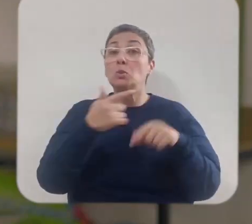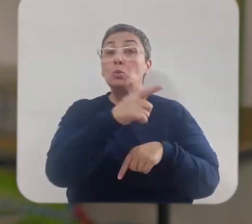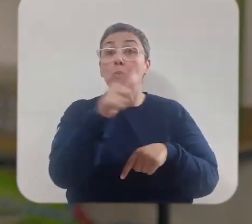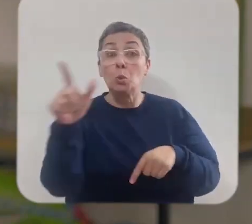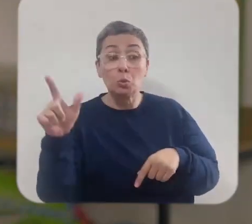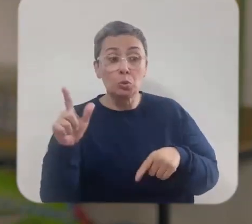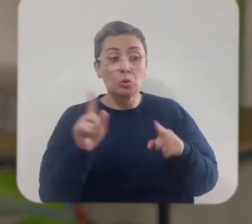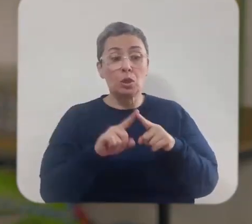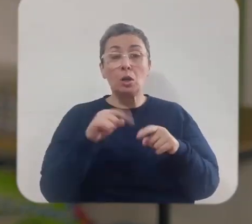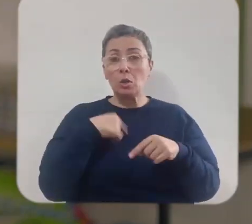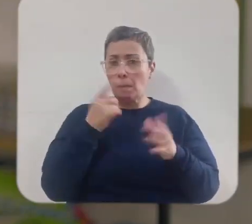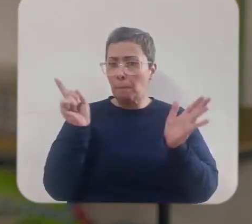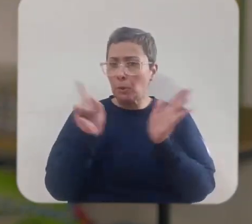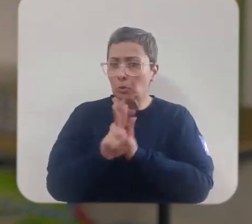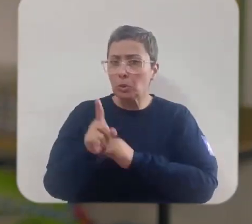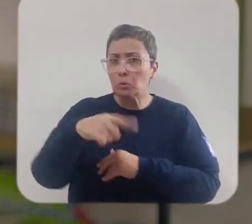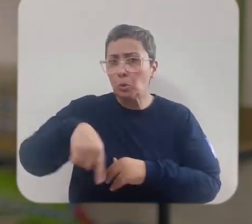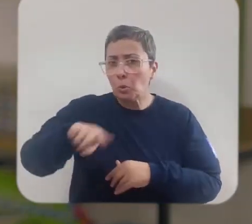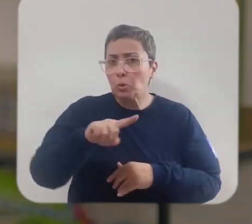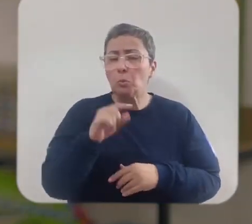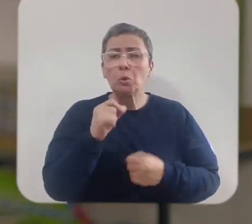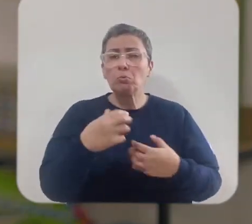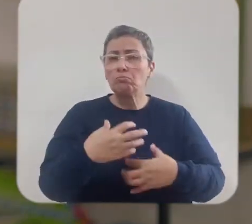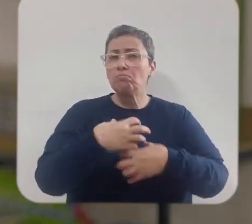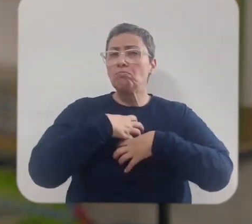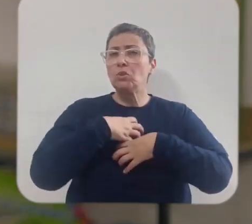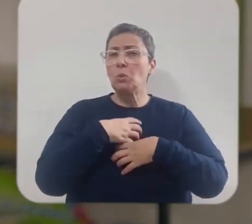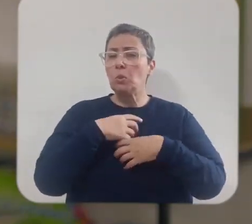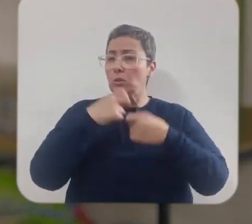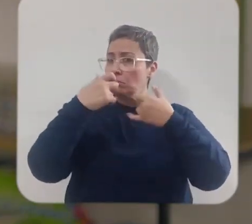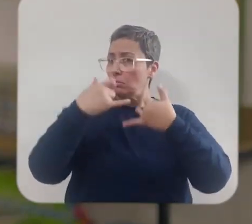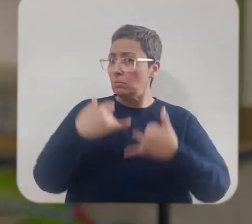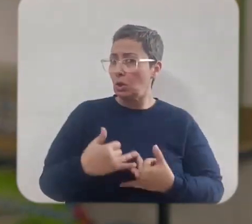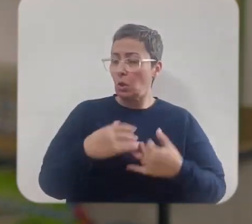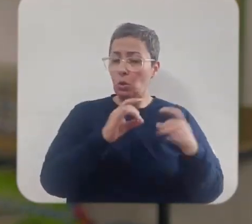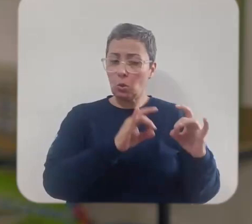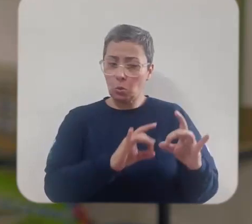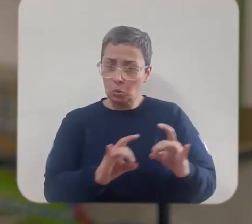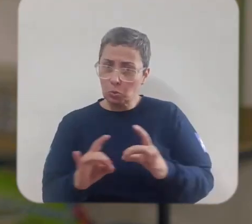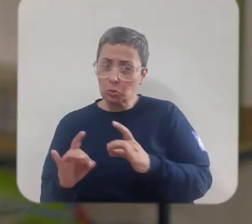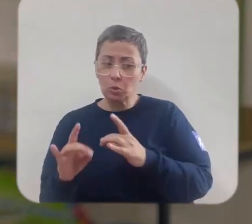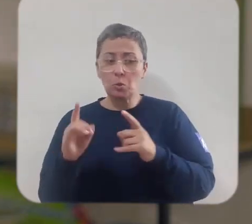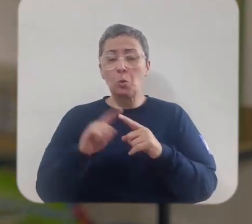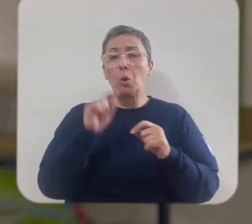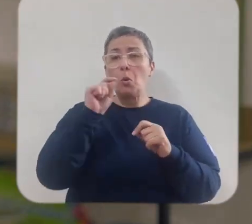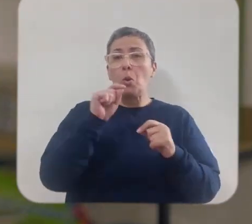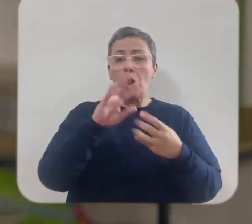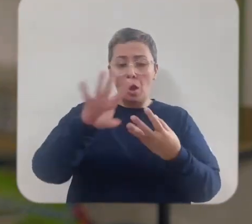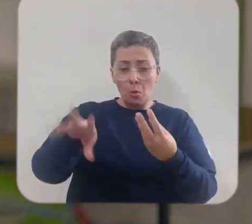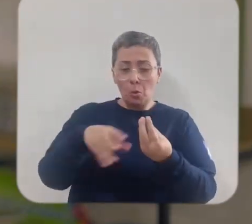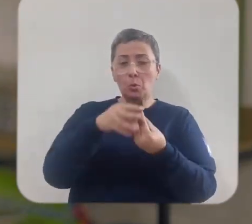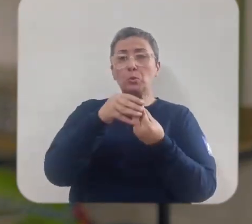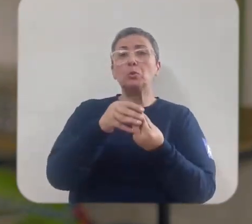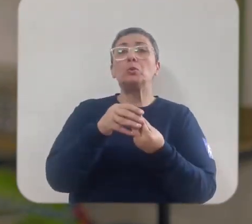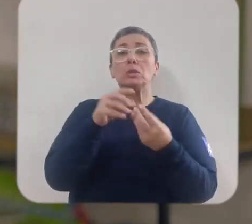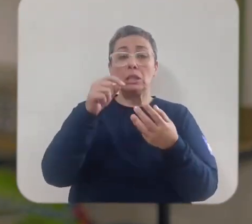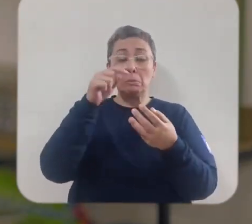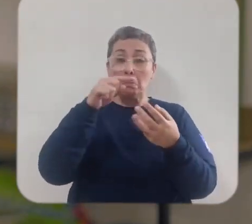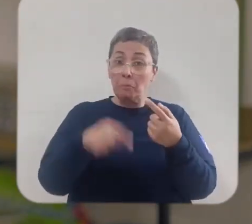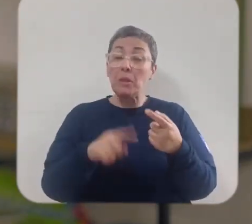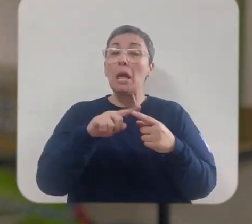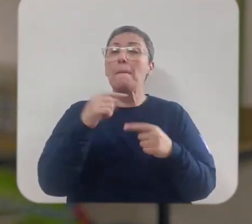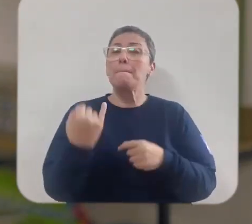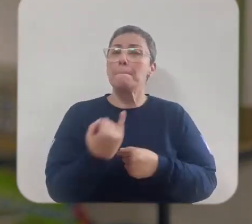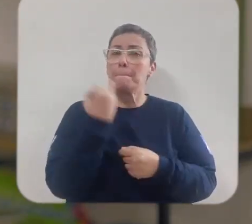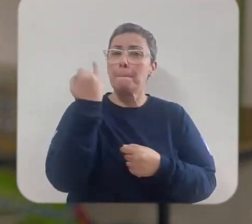e os outros? Nós já perguntamos para os outros, porque quando nós falamos de uma rotina constituída por esses